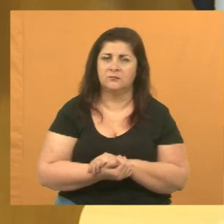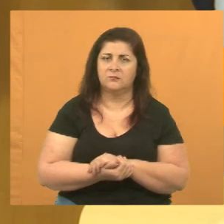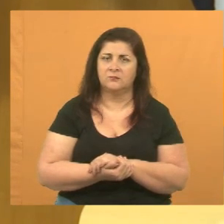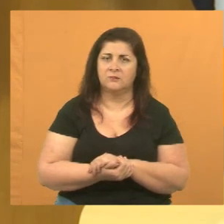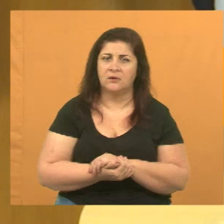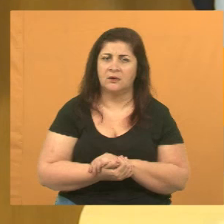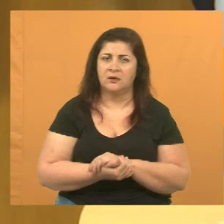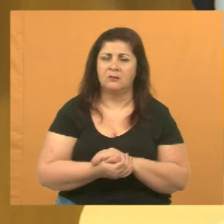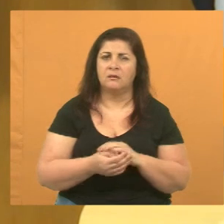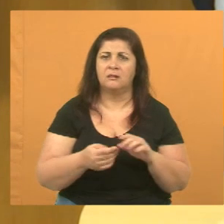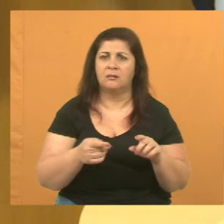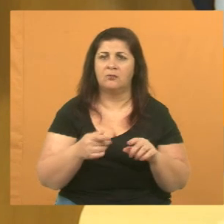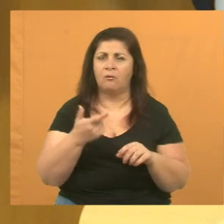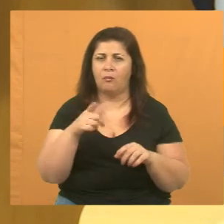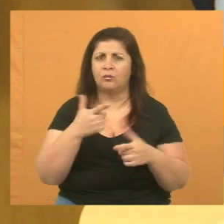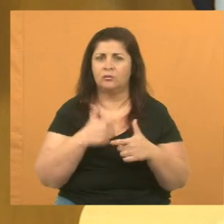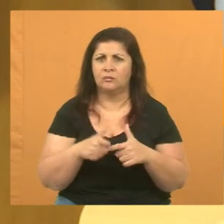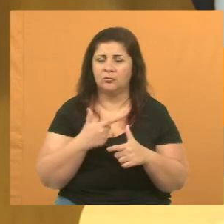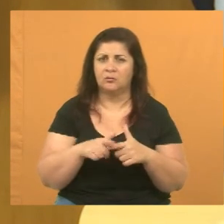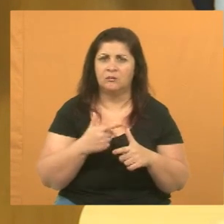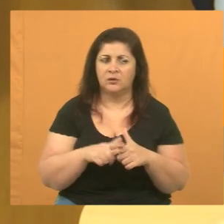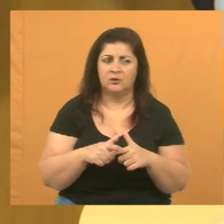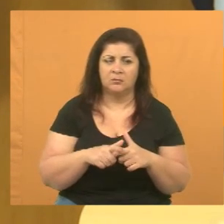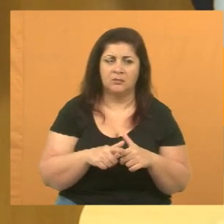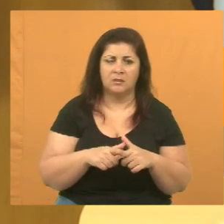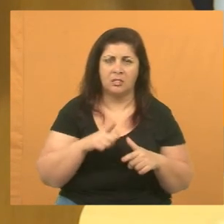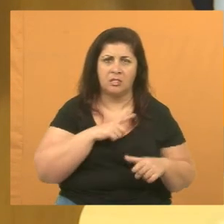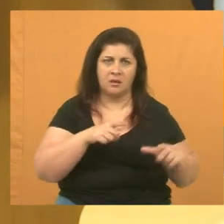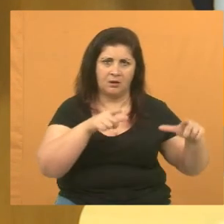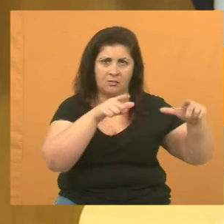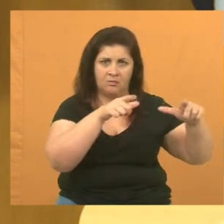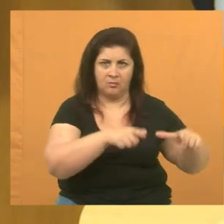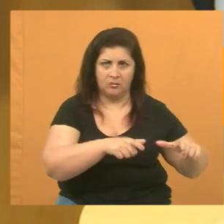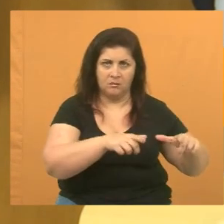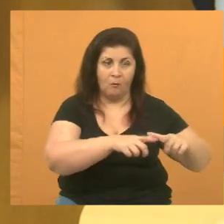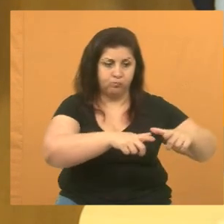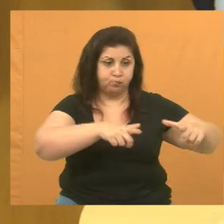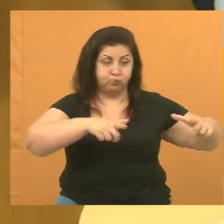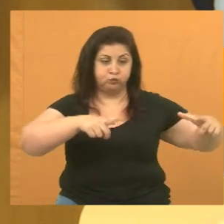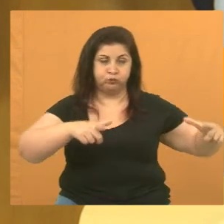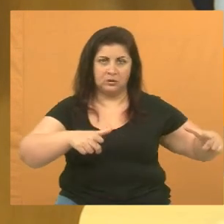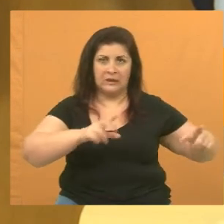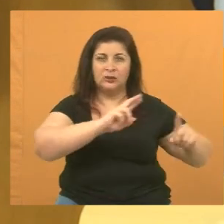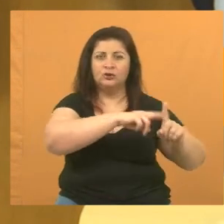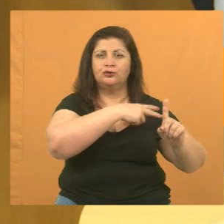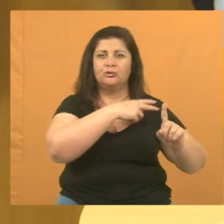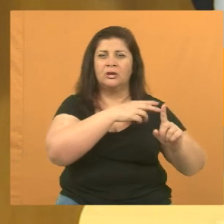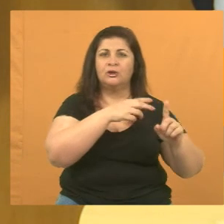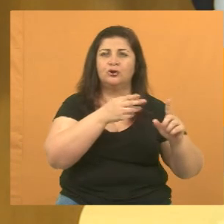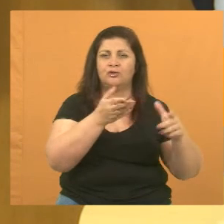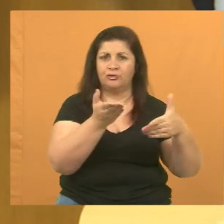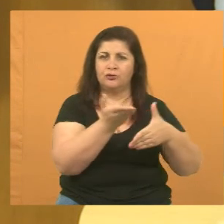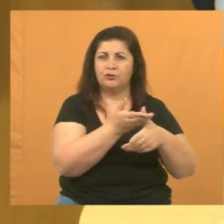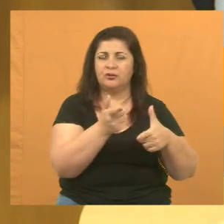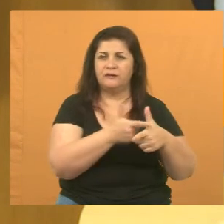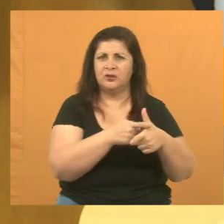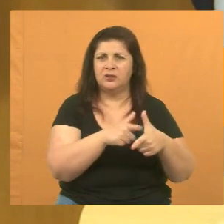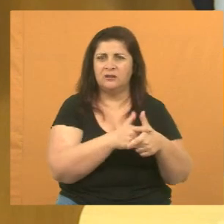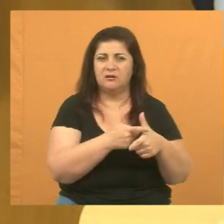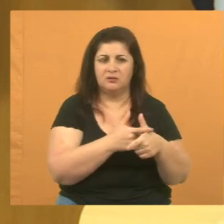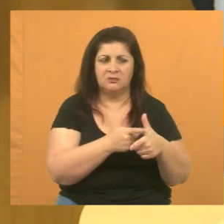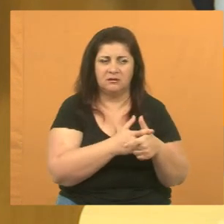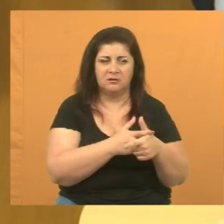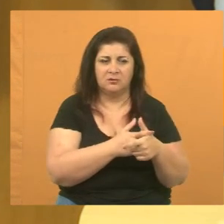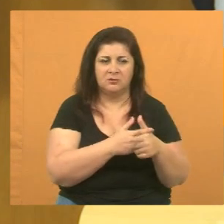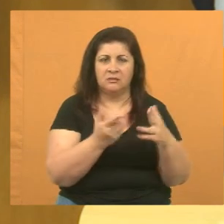lá no Jardim Paraíso, nós temos esse problema lá. A gente tem uns lotes lá grandes, né, de 250 metros, quase que todos, e